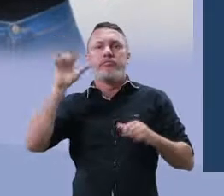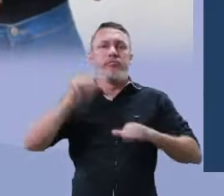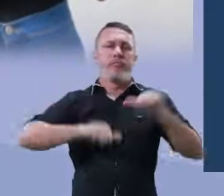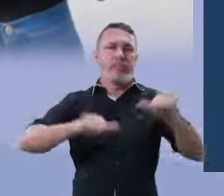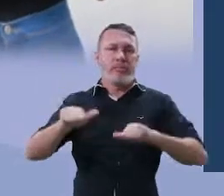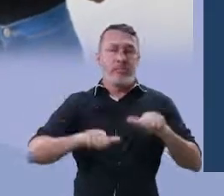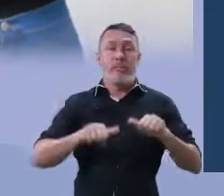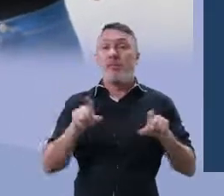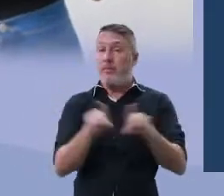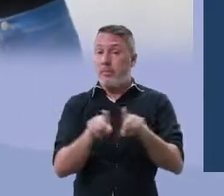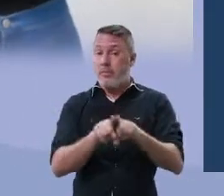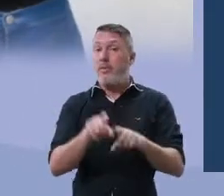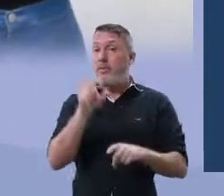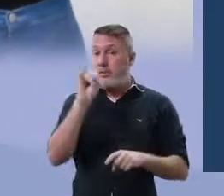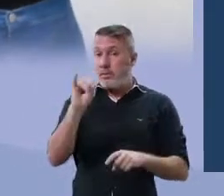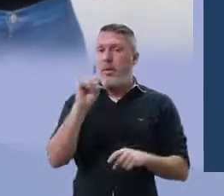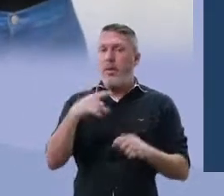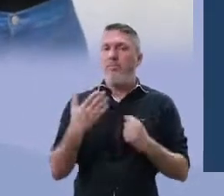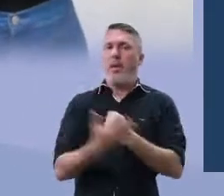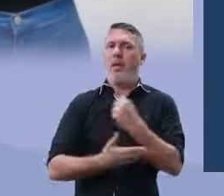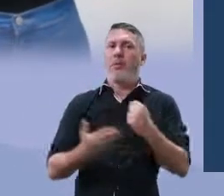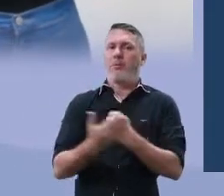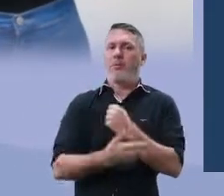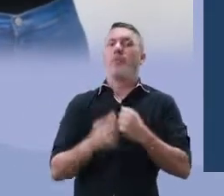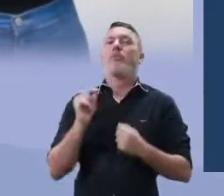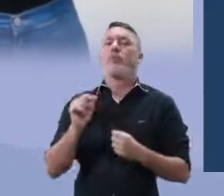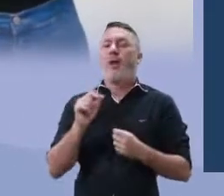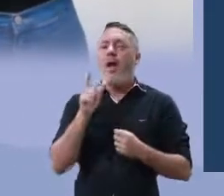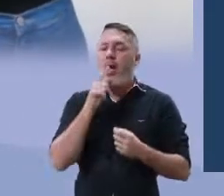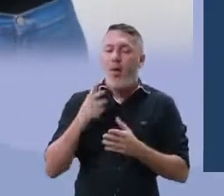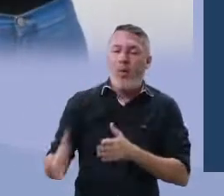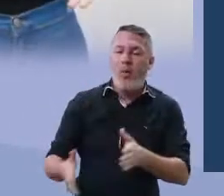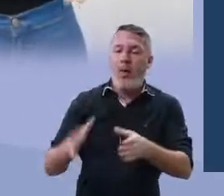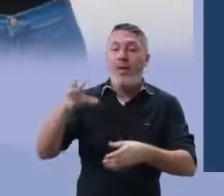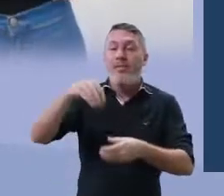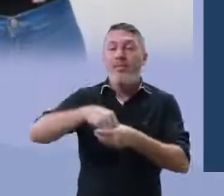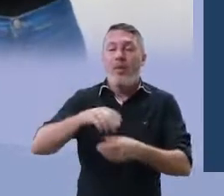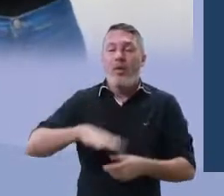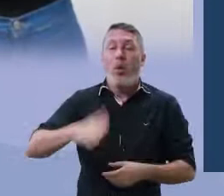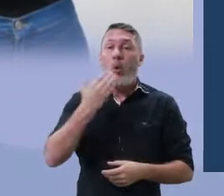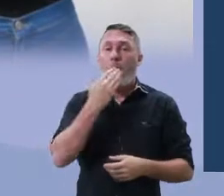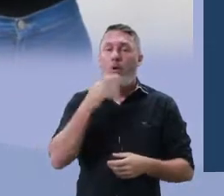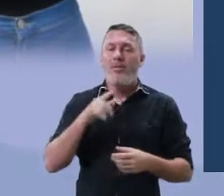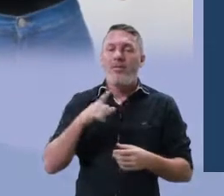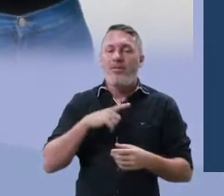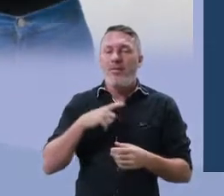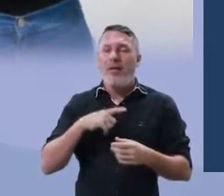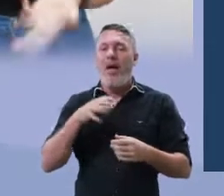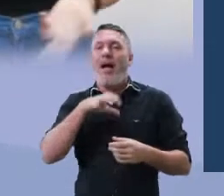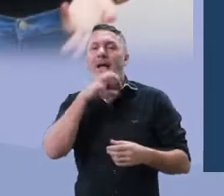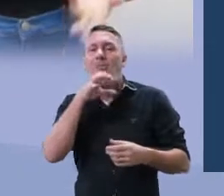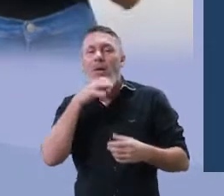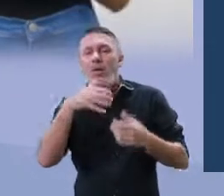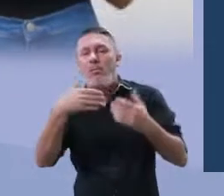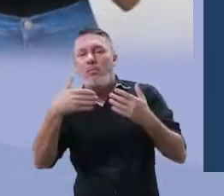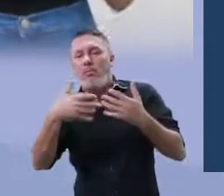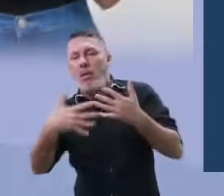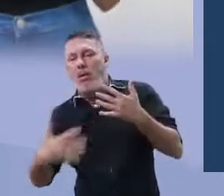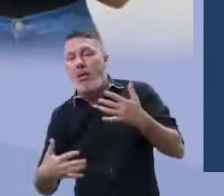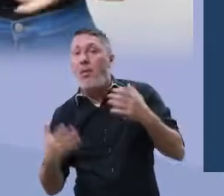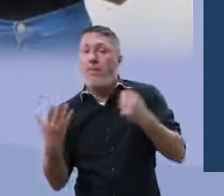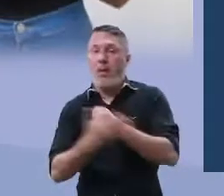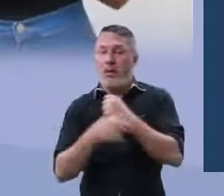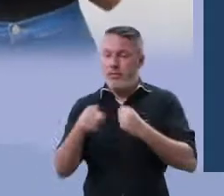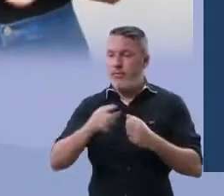diretamente nos índices pluviométricos. E, além disso, eles são a base da cadeia alimentar aquática. Então, isso vai impactar todo